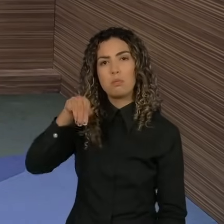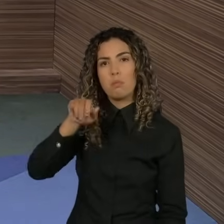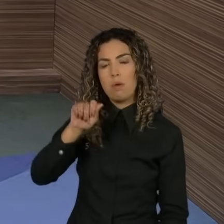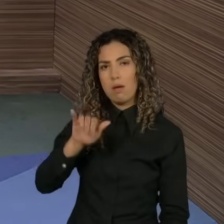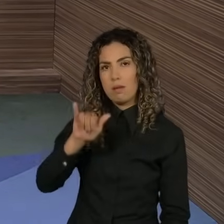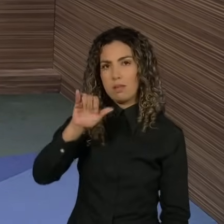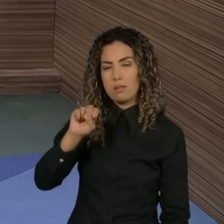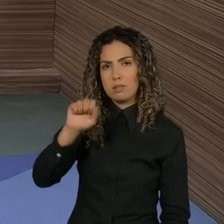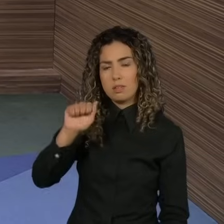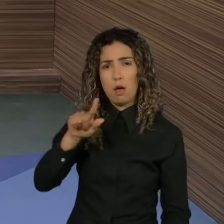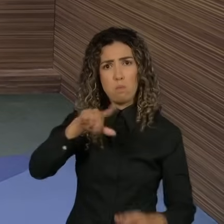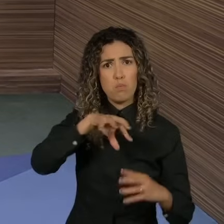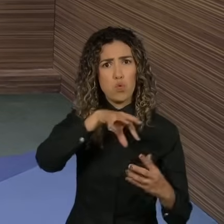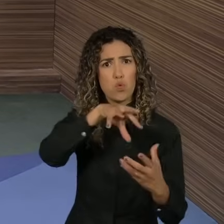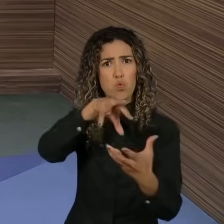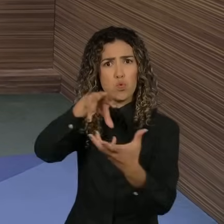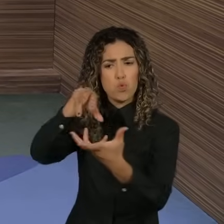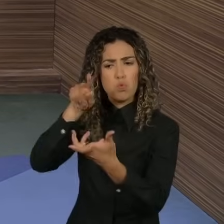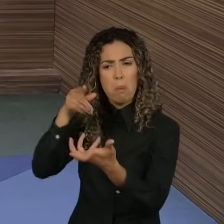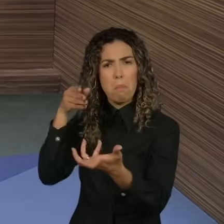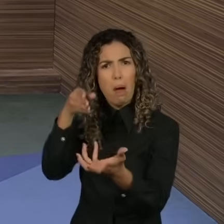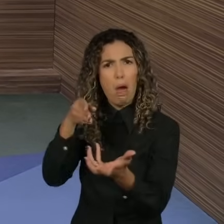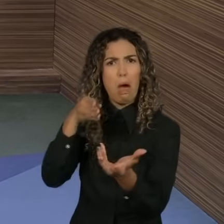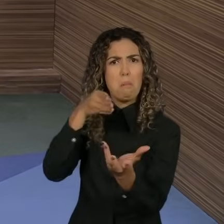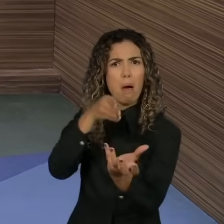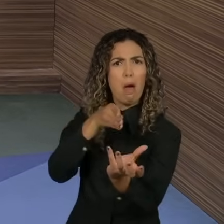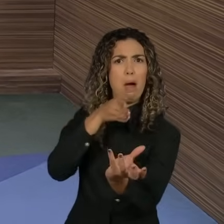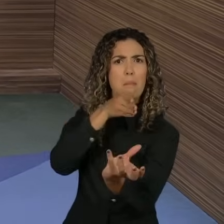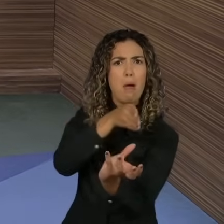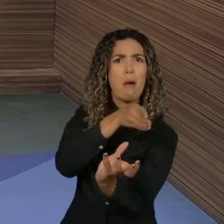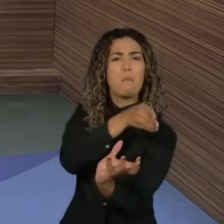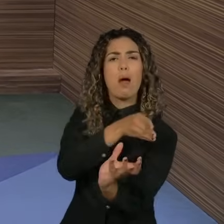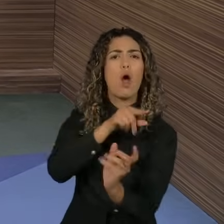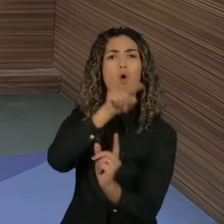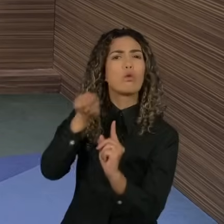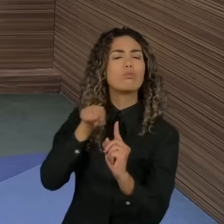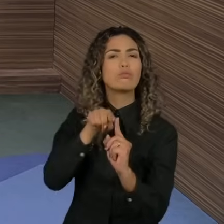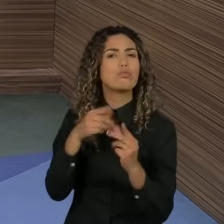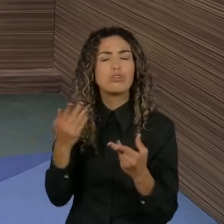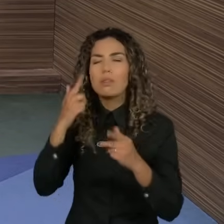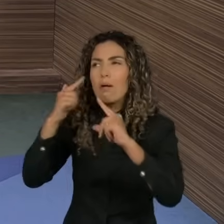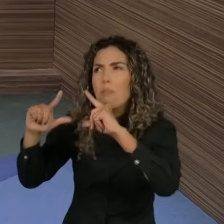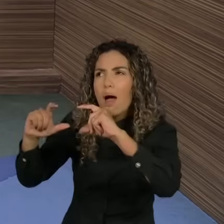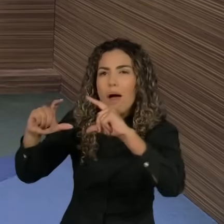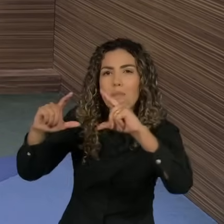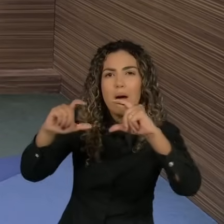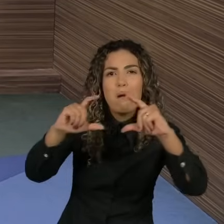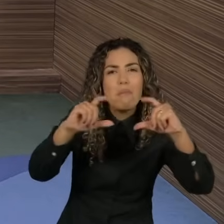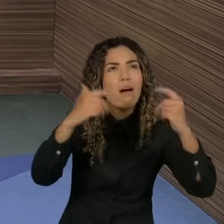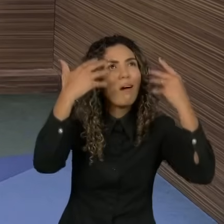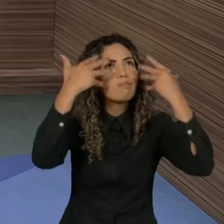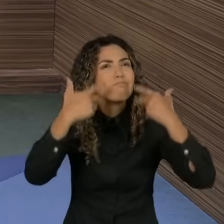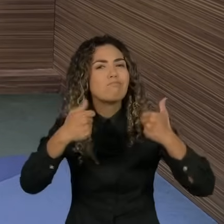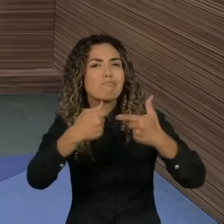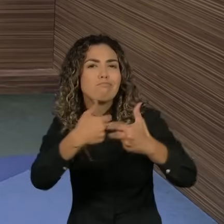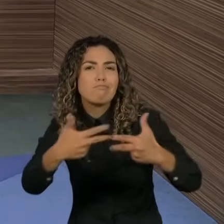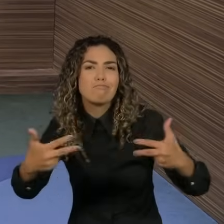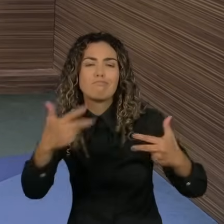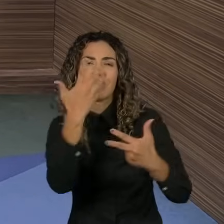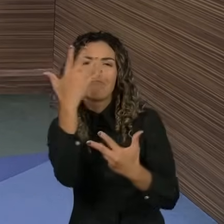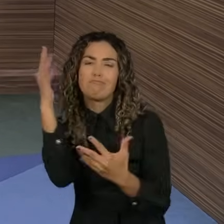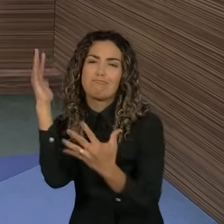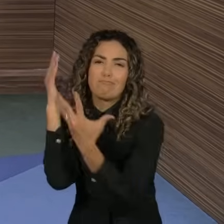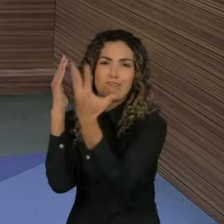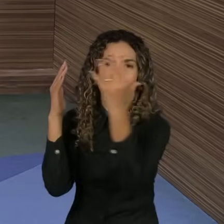vários cantos do mundo para registrar as belas imagens da natureza. A integrante da Liga das Mulheres pelos